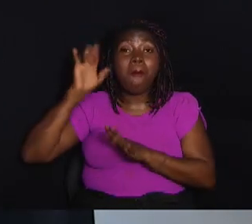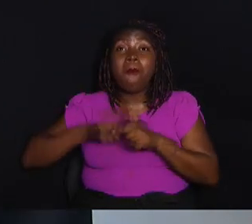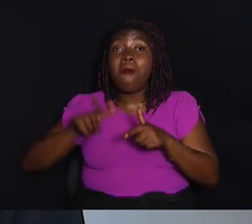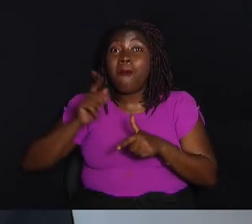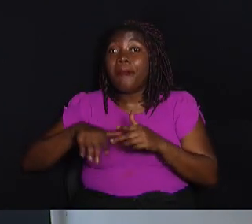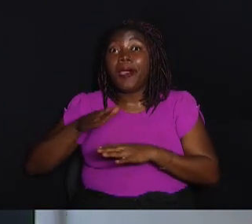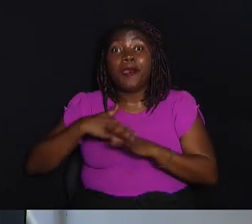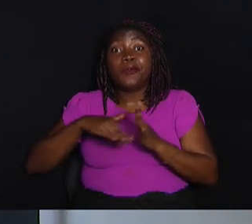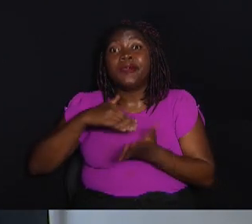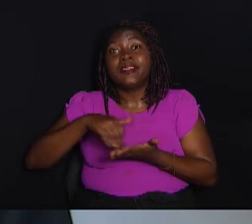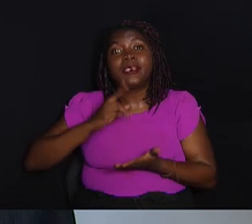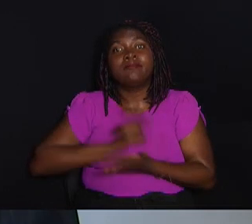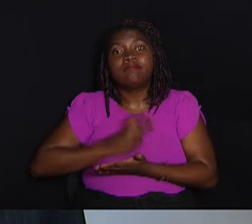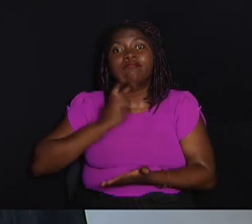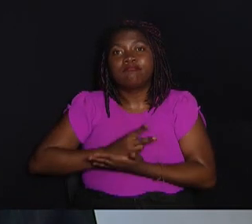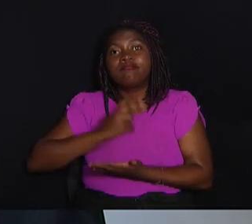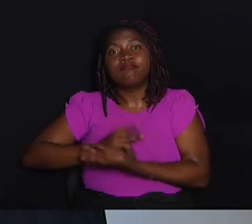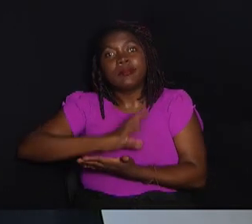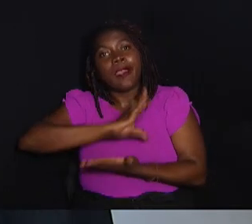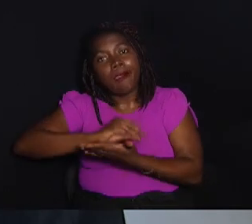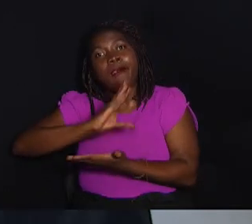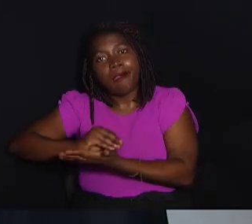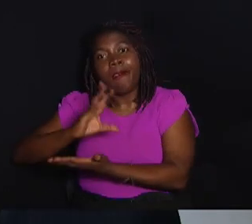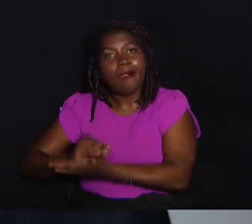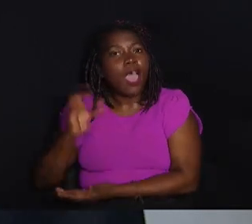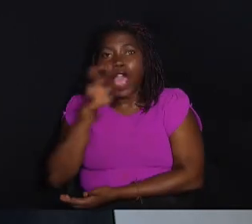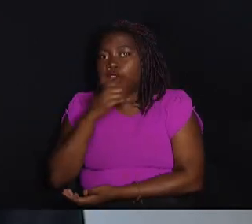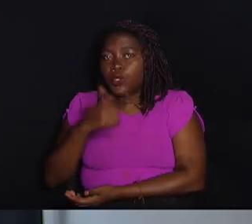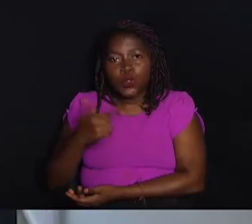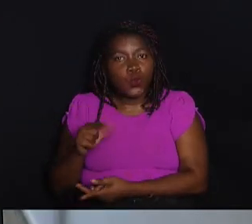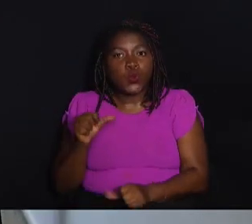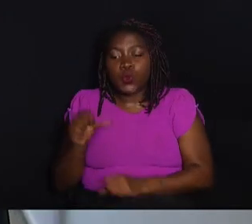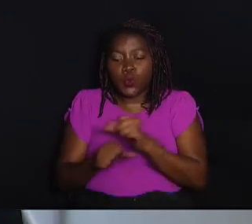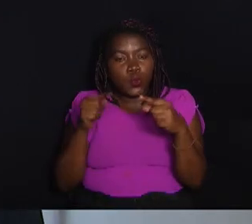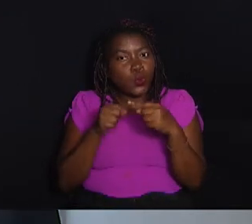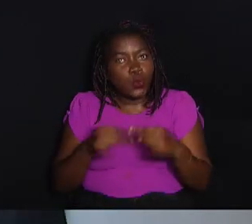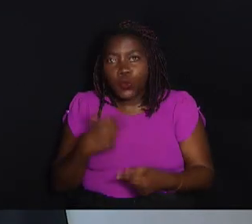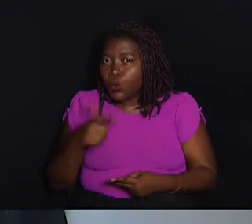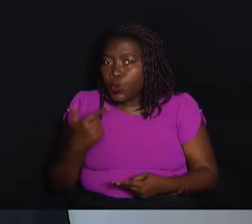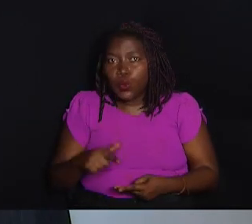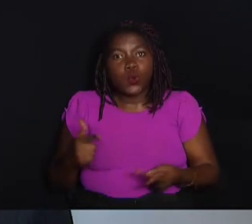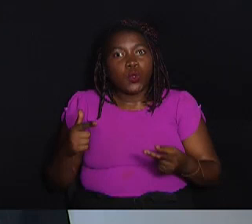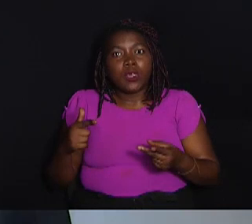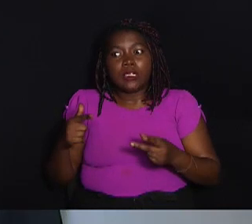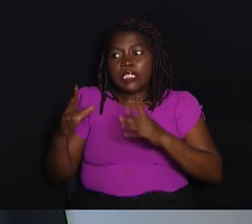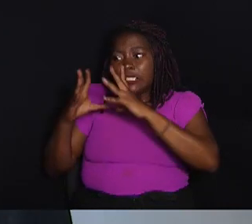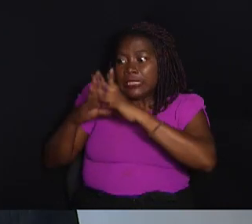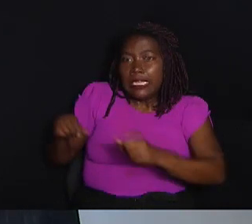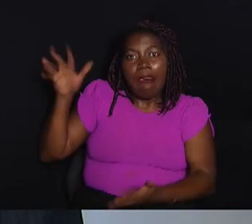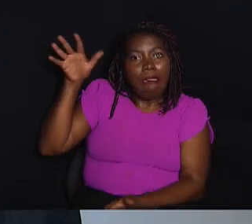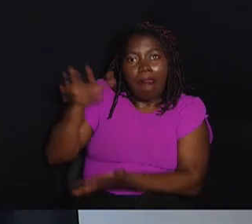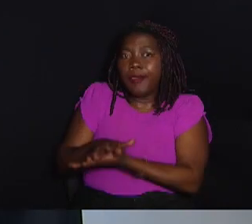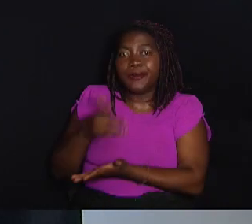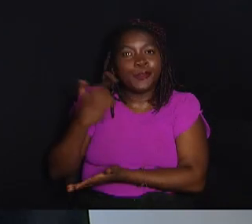secretarias vem repetindo o modulos operand e não não agiliza não flexibiliza e não desburocratiza esse é o grande problema e